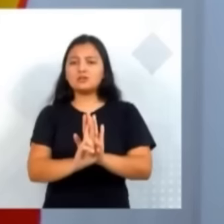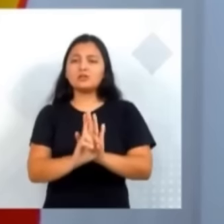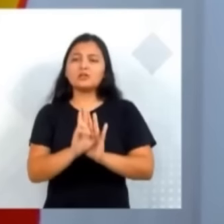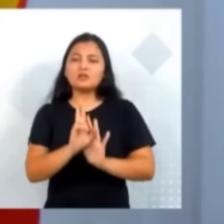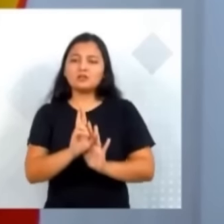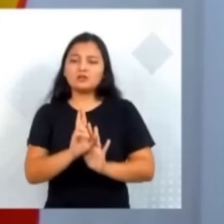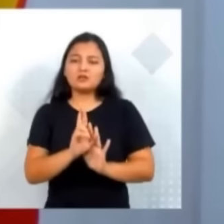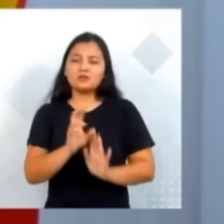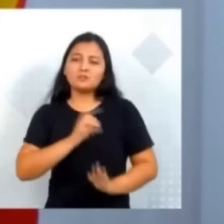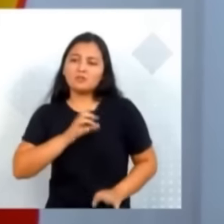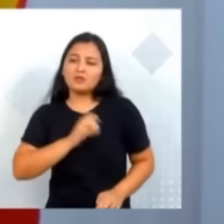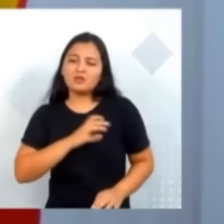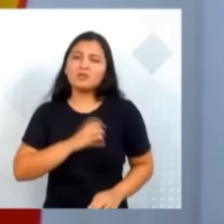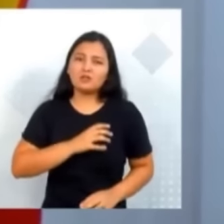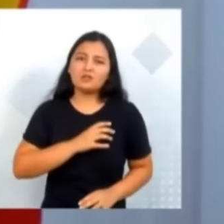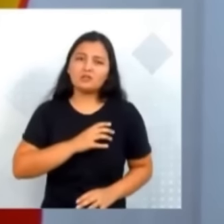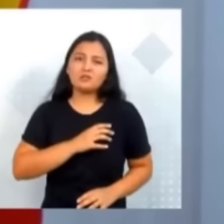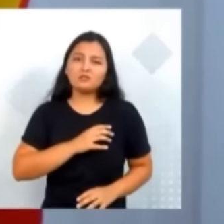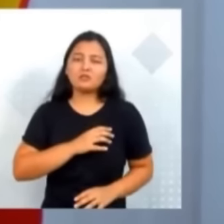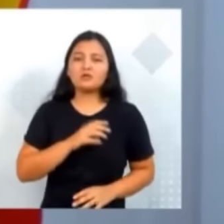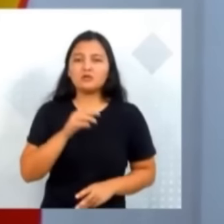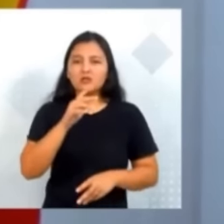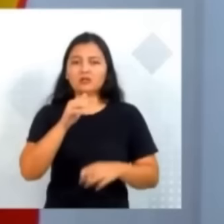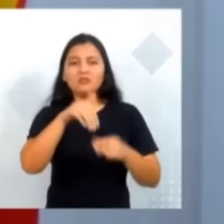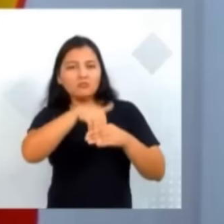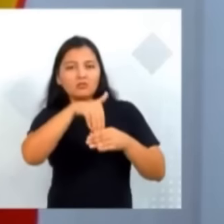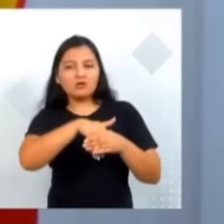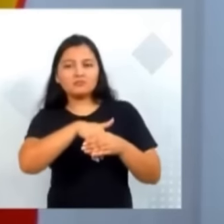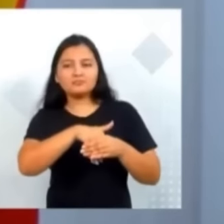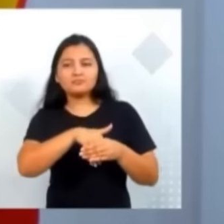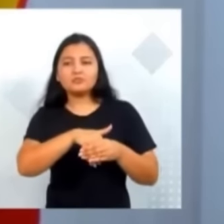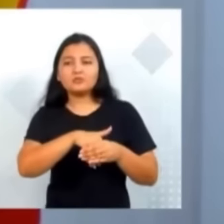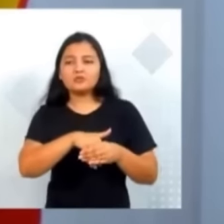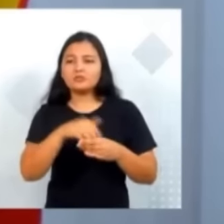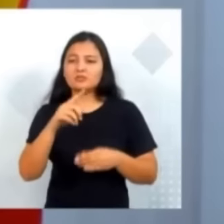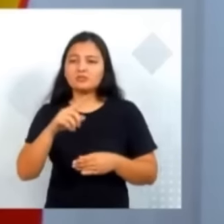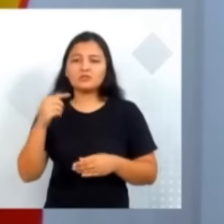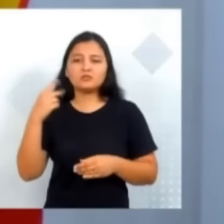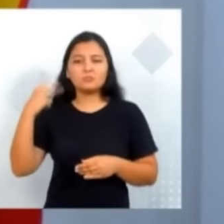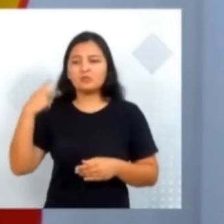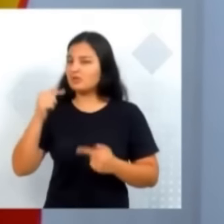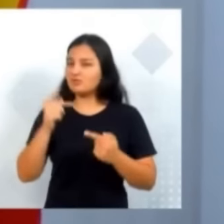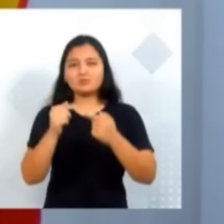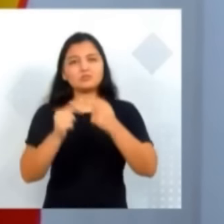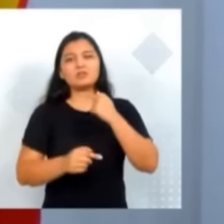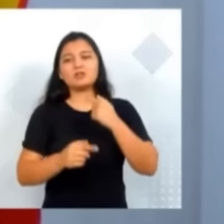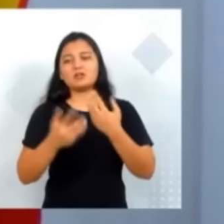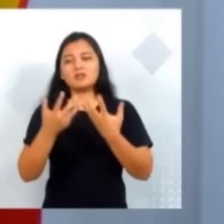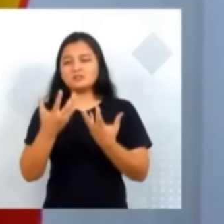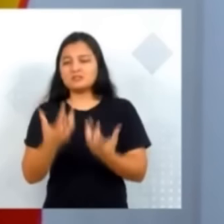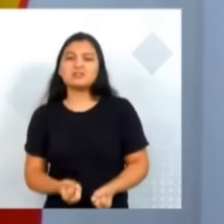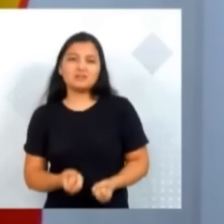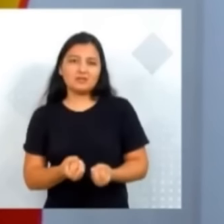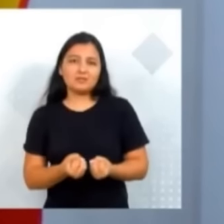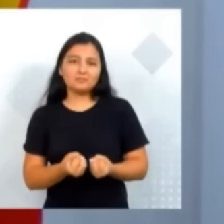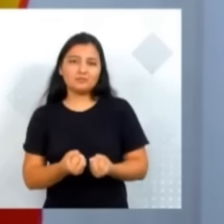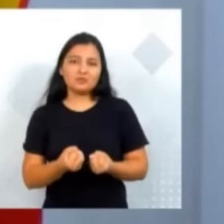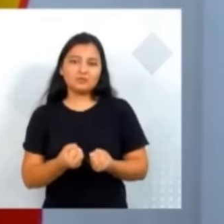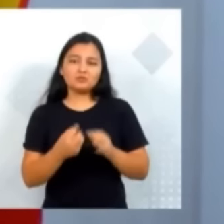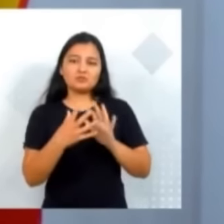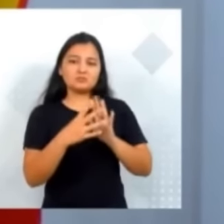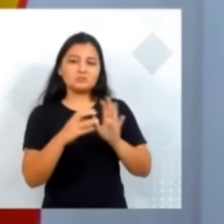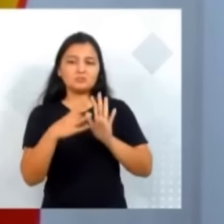e o peso do voto na urna, os deputados e vereadores jamais consentiriam com esses modelos educacionais. Se é que dá para chamar isso de modelo